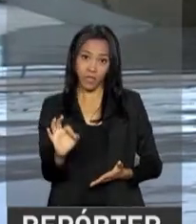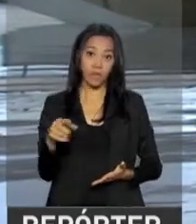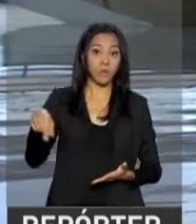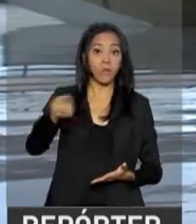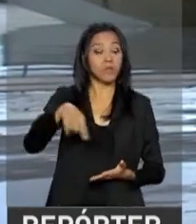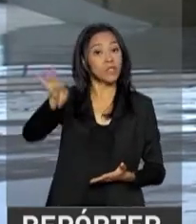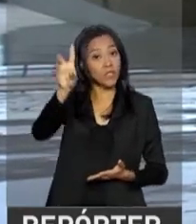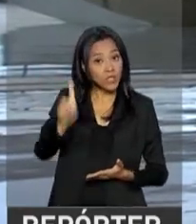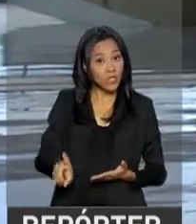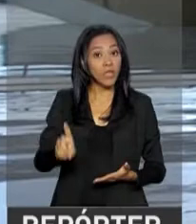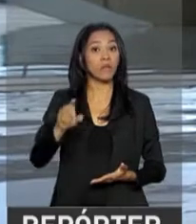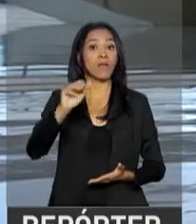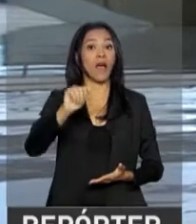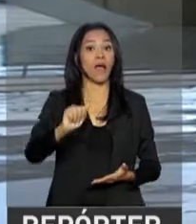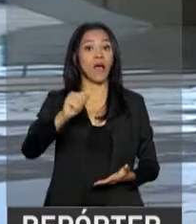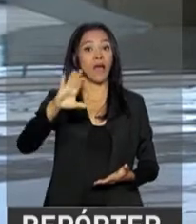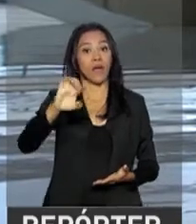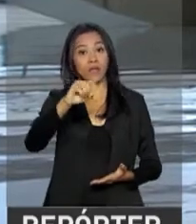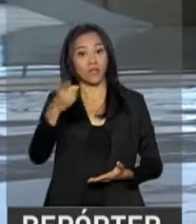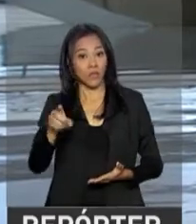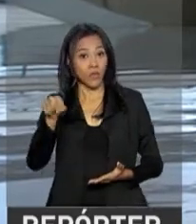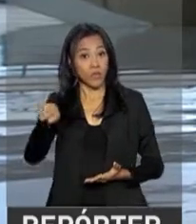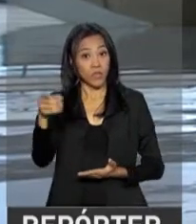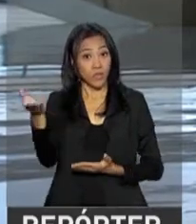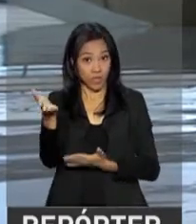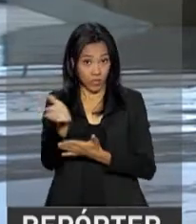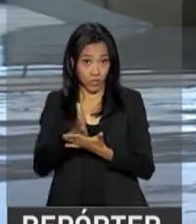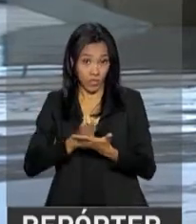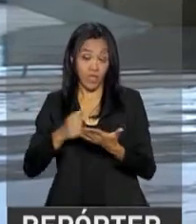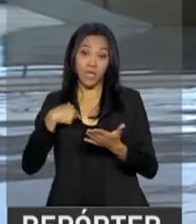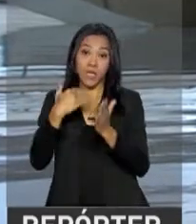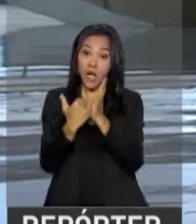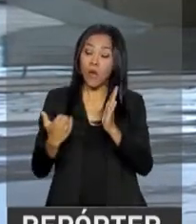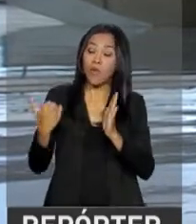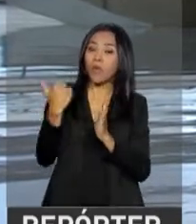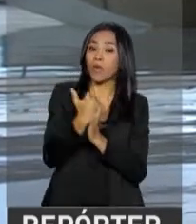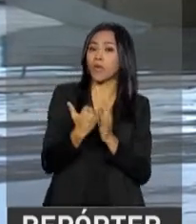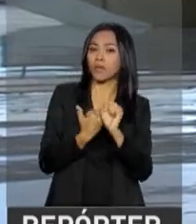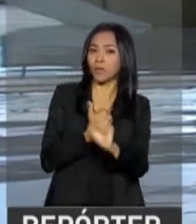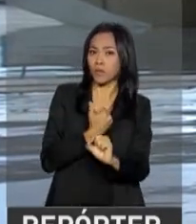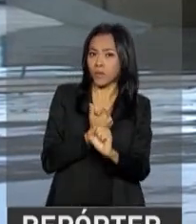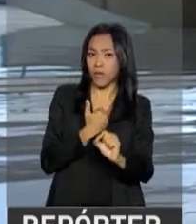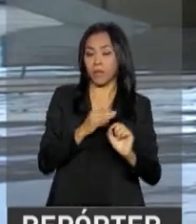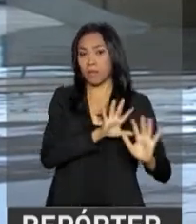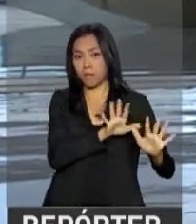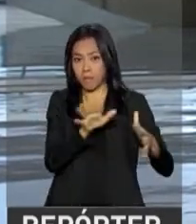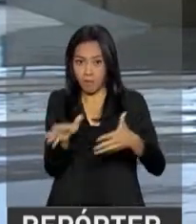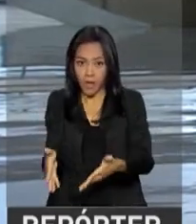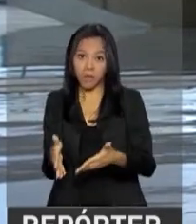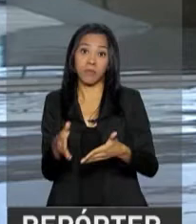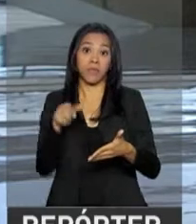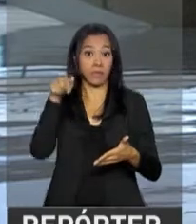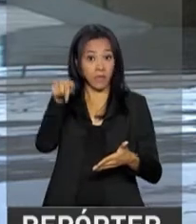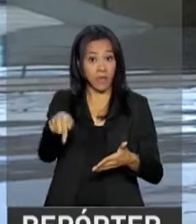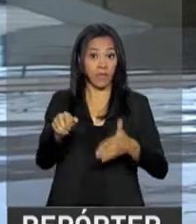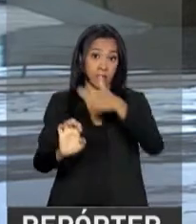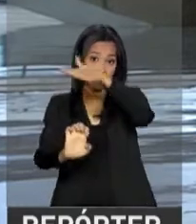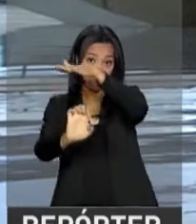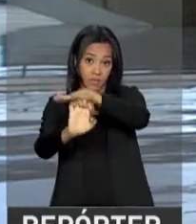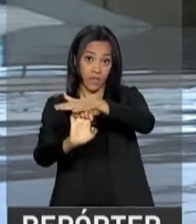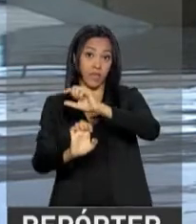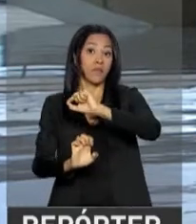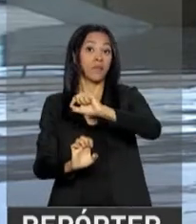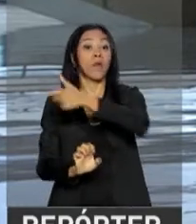ações da companhia seja diluído e aumente em contrapartida a participação neste capital acionário